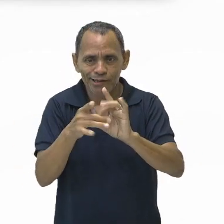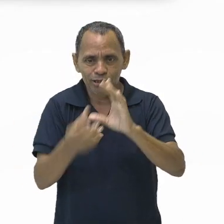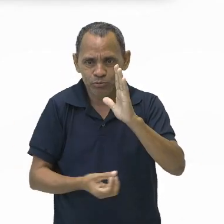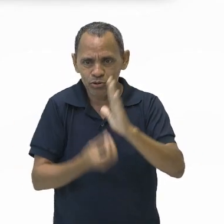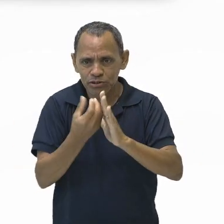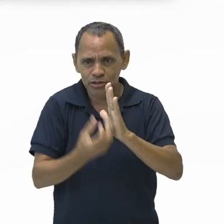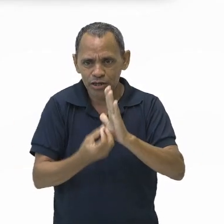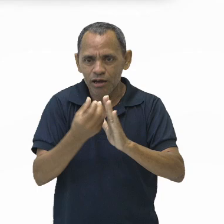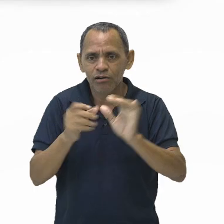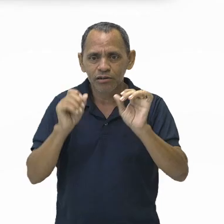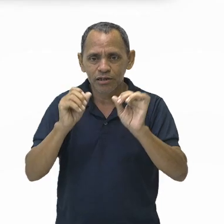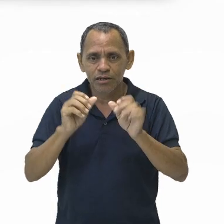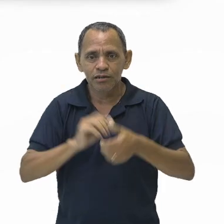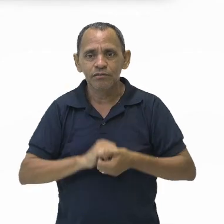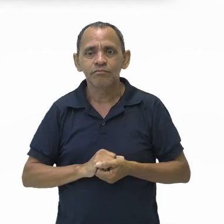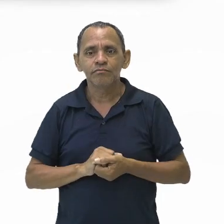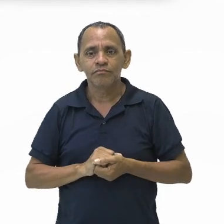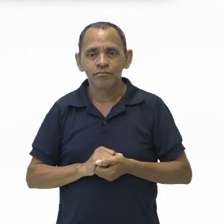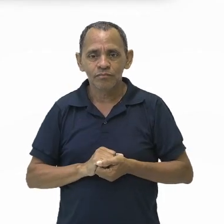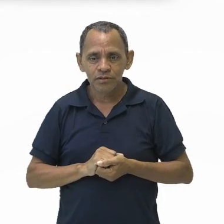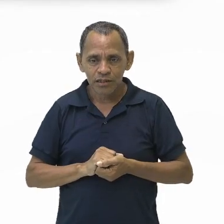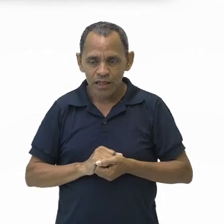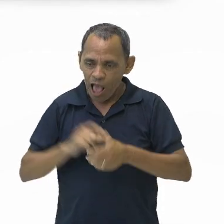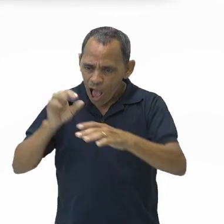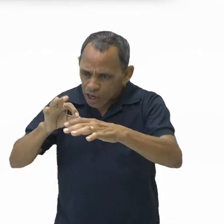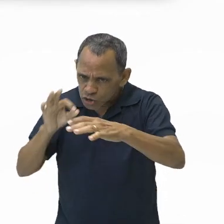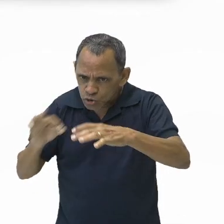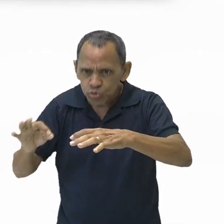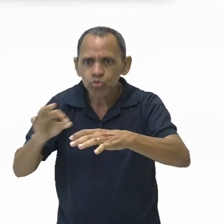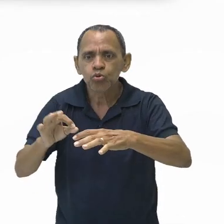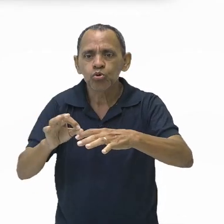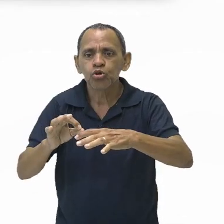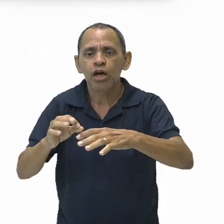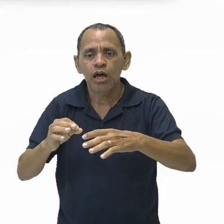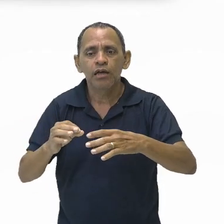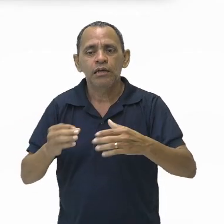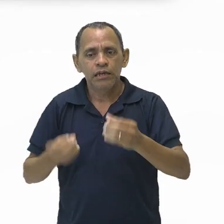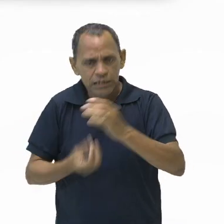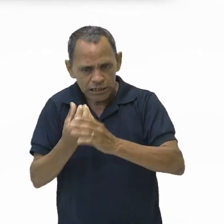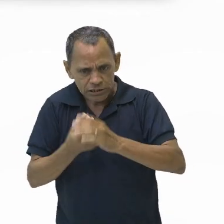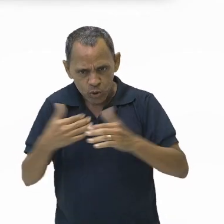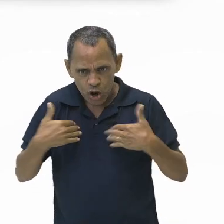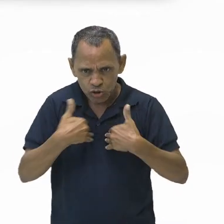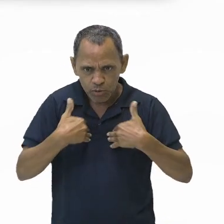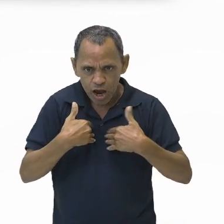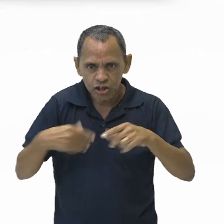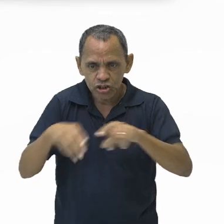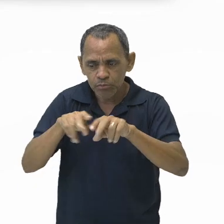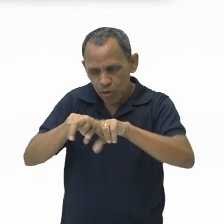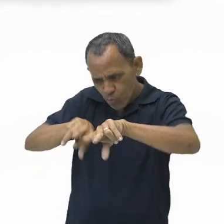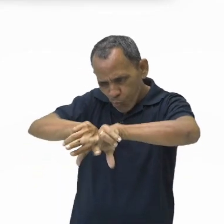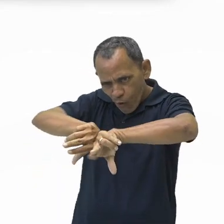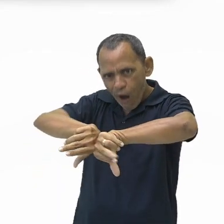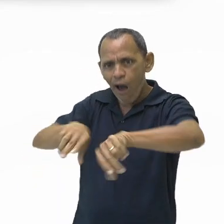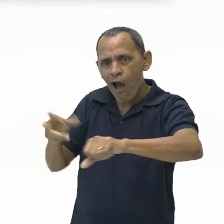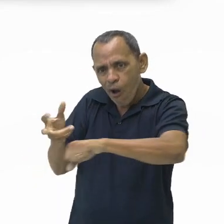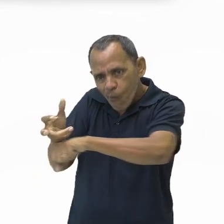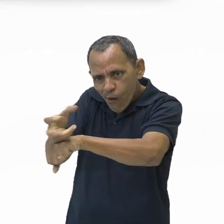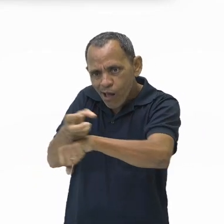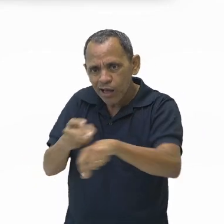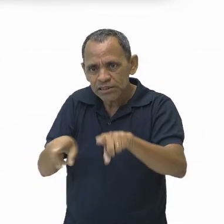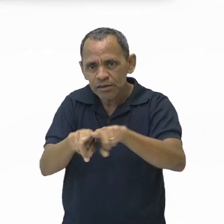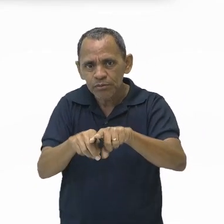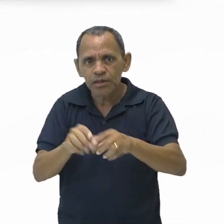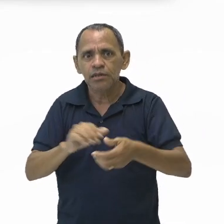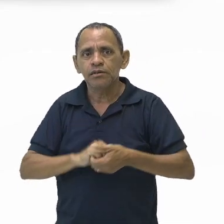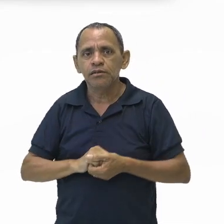ali de agricultura, a criação de animais, ao extrativismo, né? Então é bastante marcada